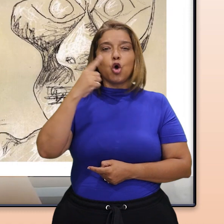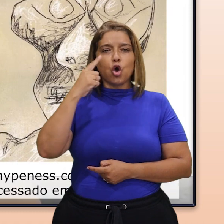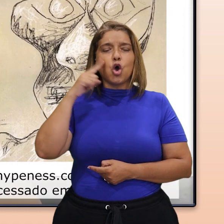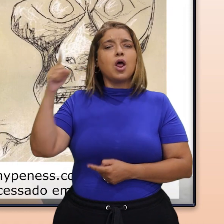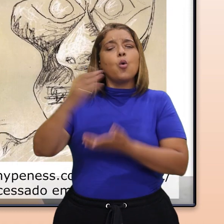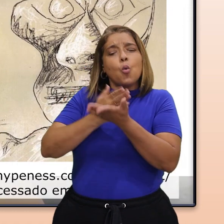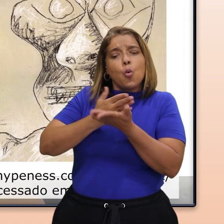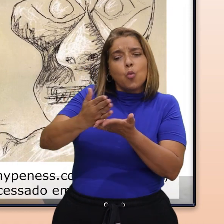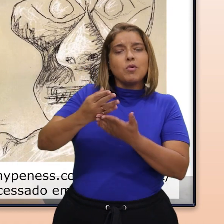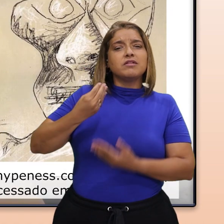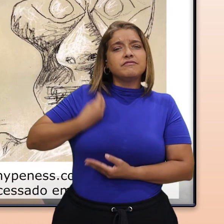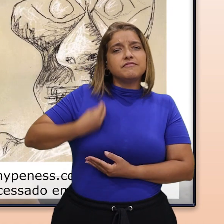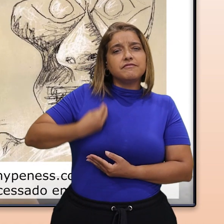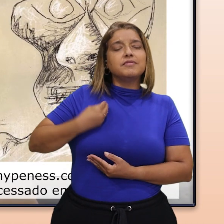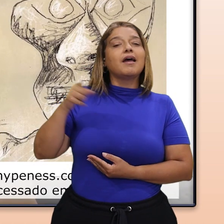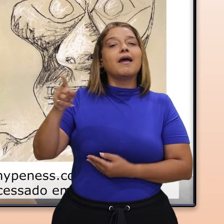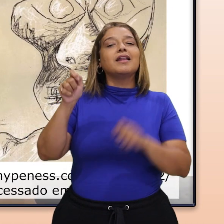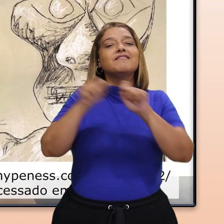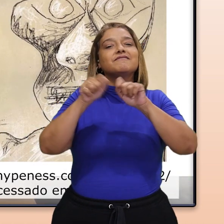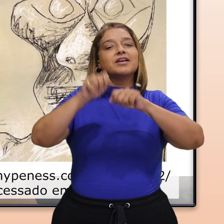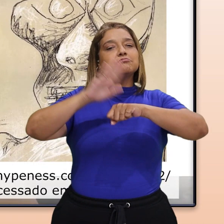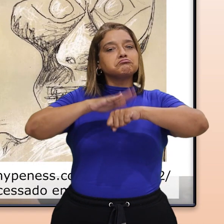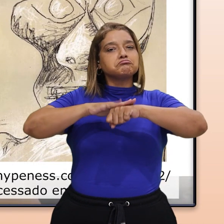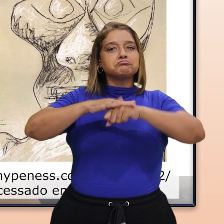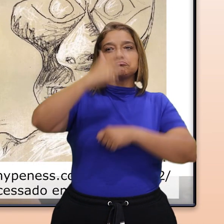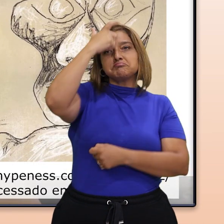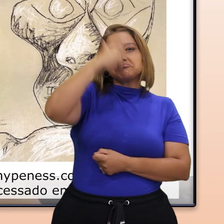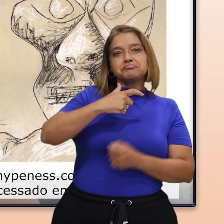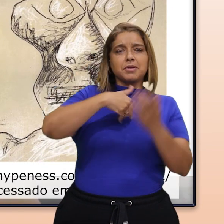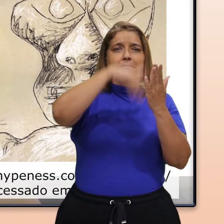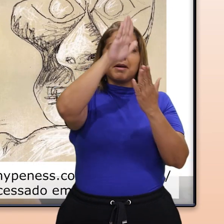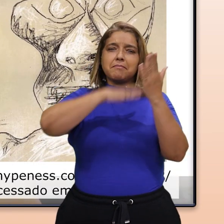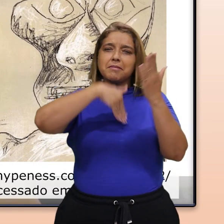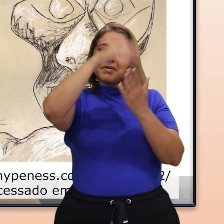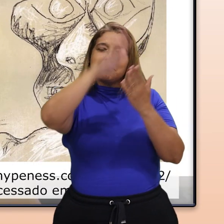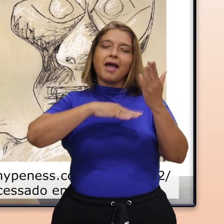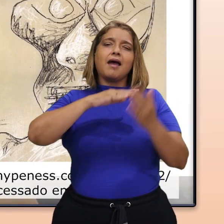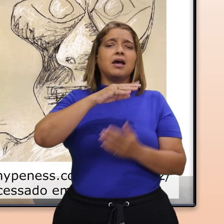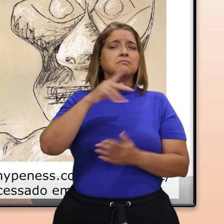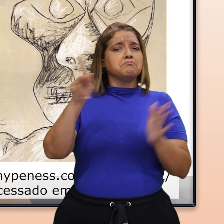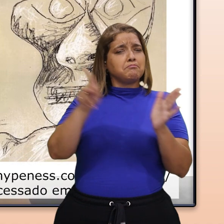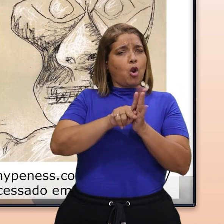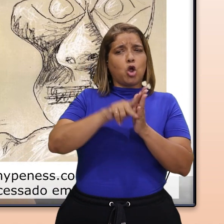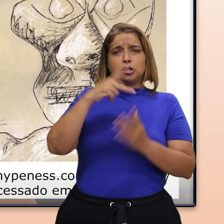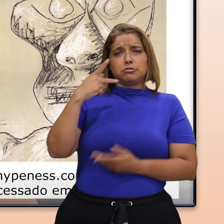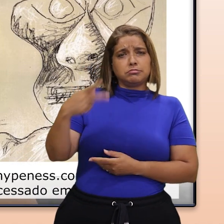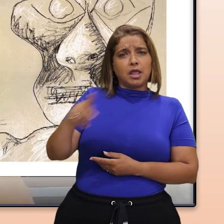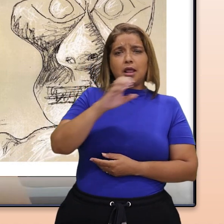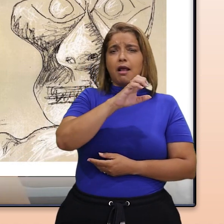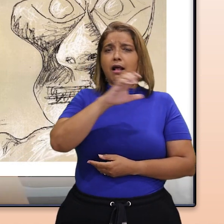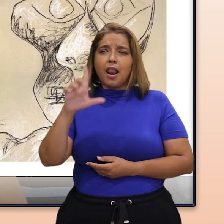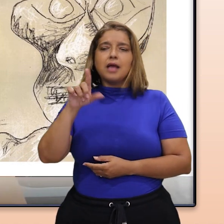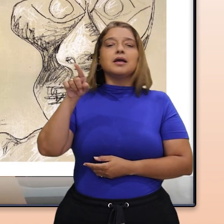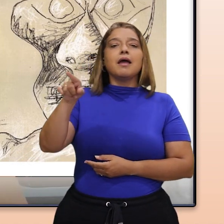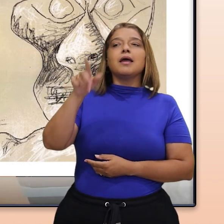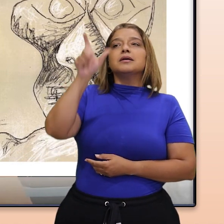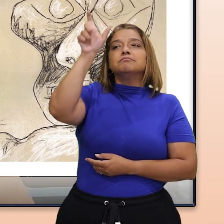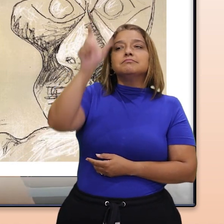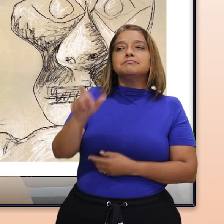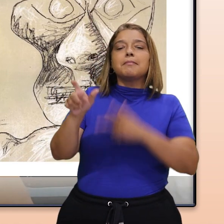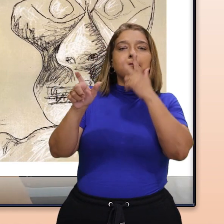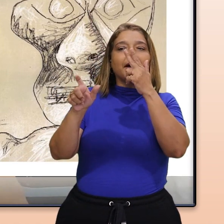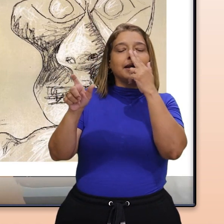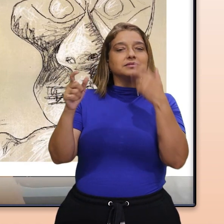no início da sua vida, ele fez um autorretrato bem contido, clássico, próximo do que